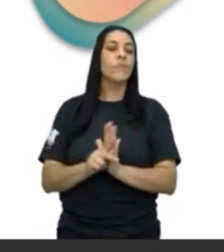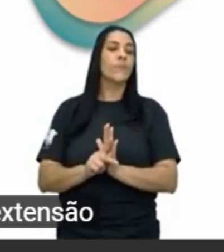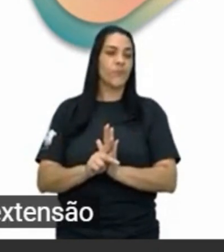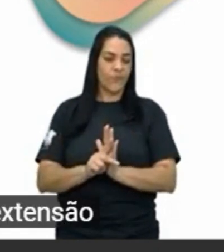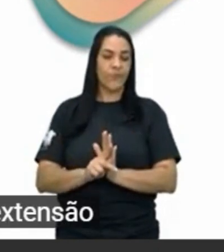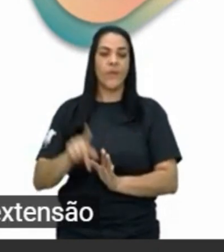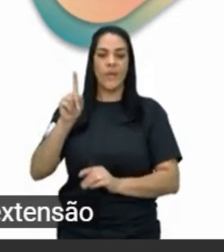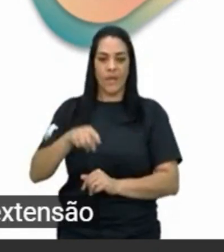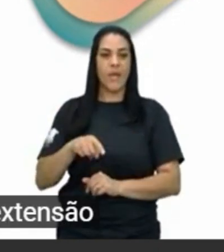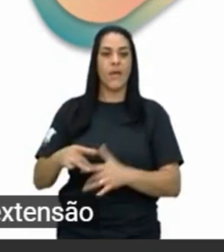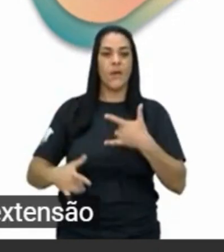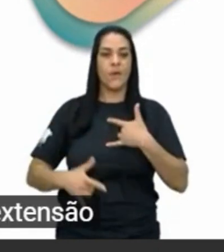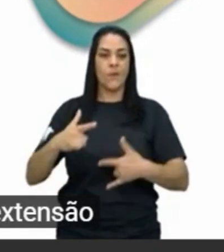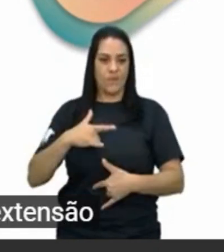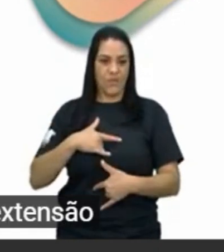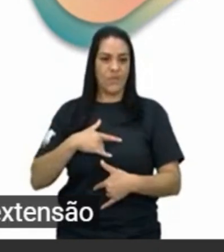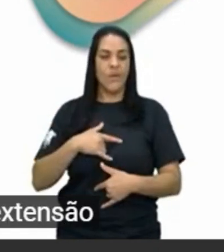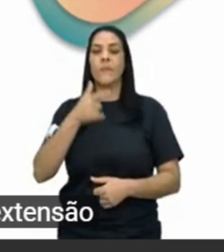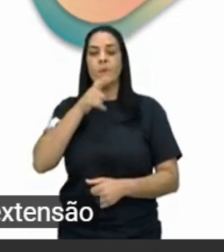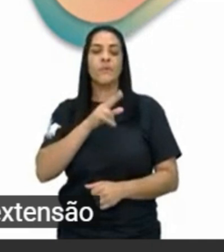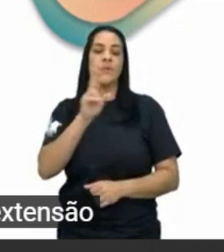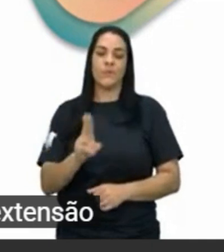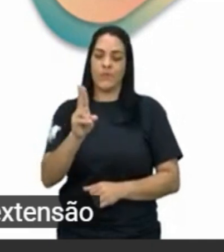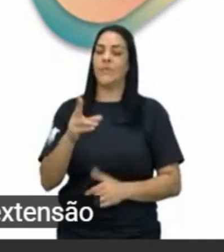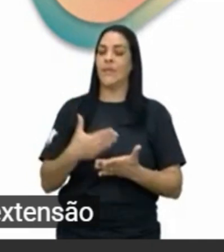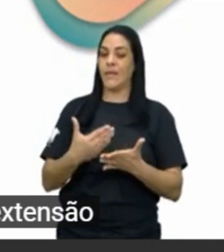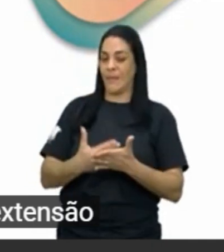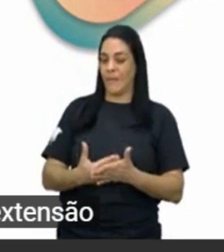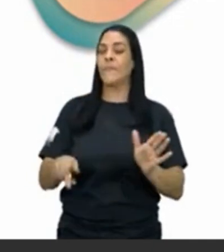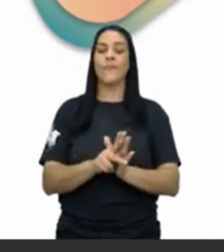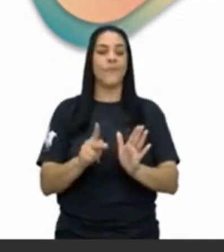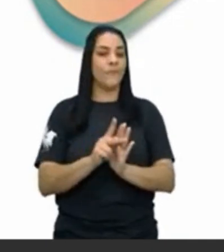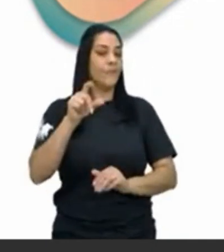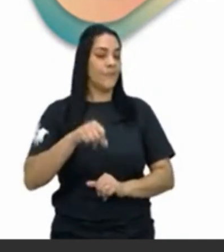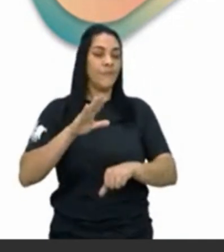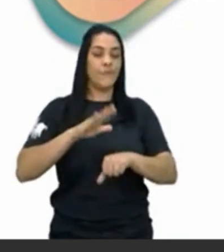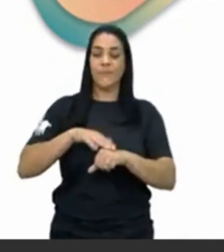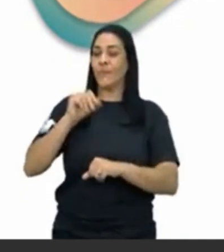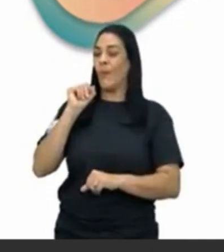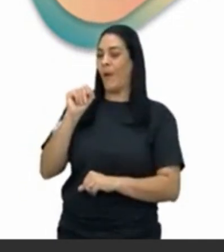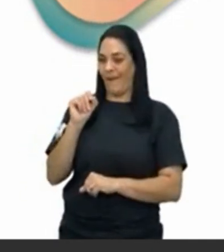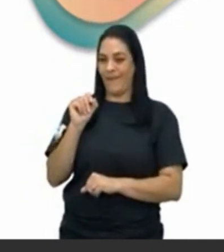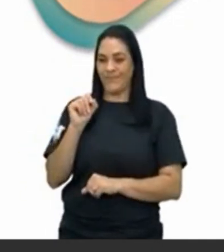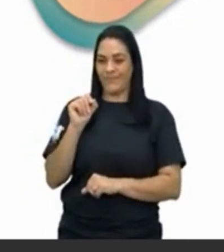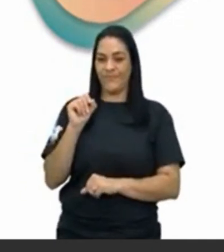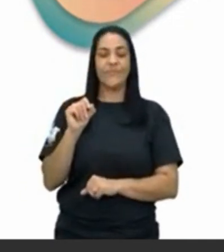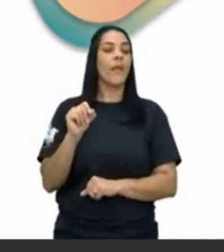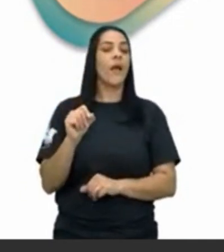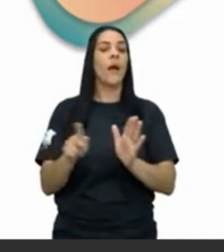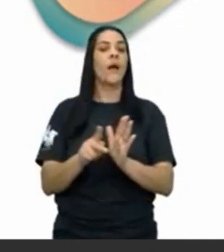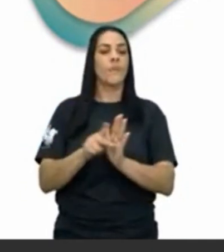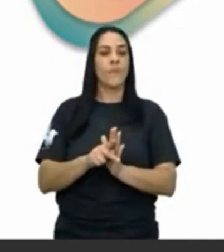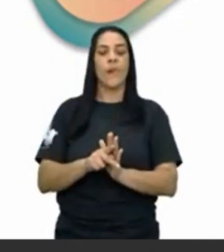extensão, que é a extensão RobotBit, para utilizar nessa aula. Essa extensão, ela faz o quê? Né?